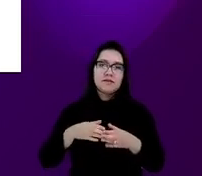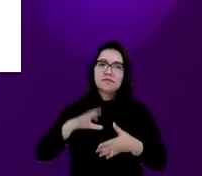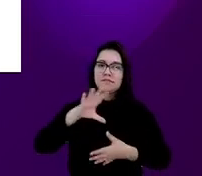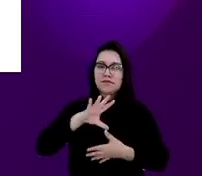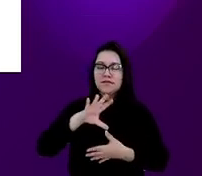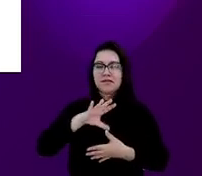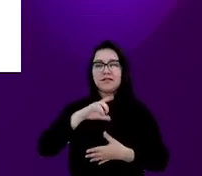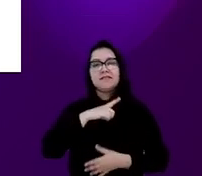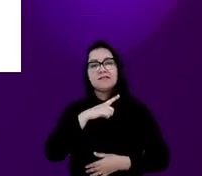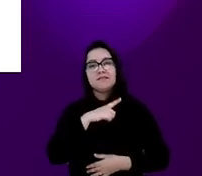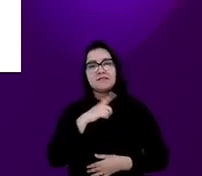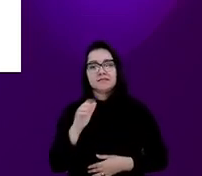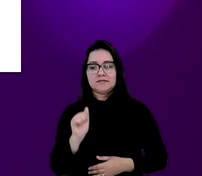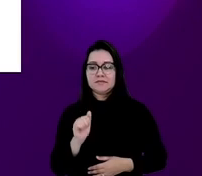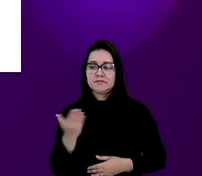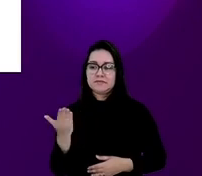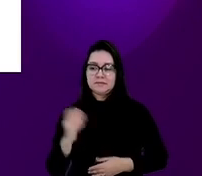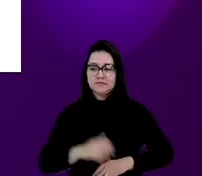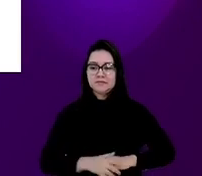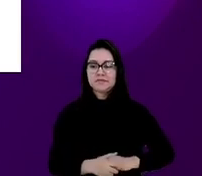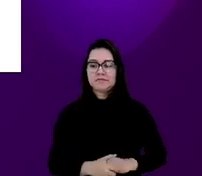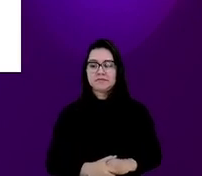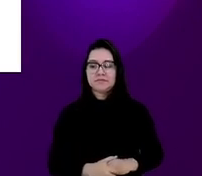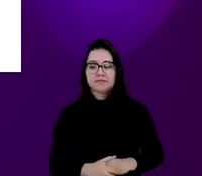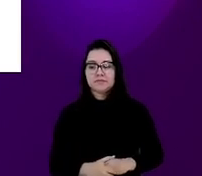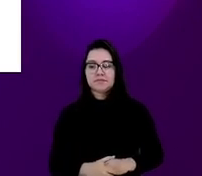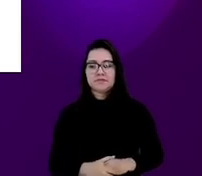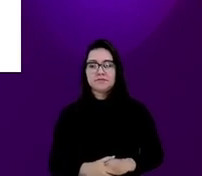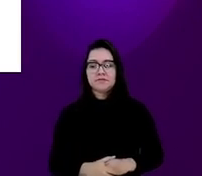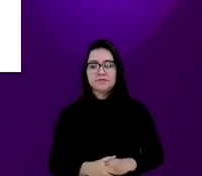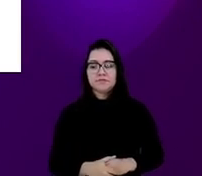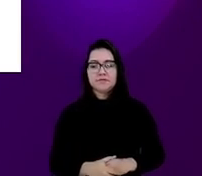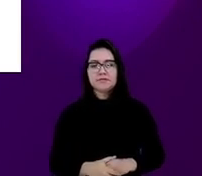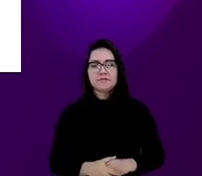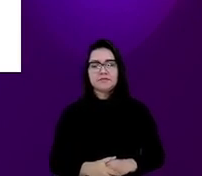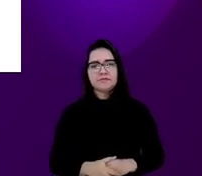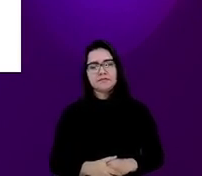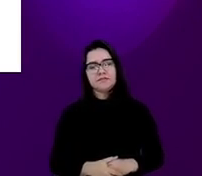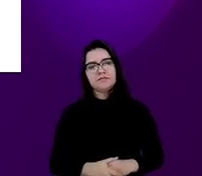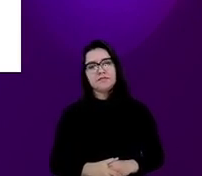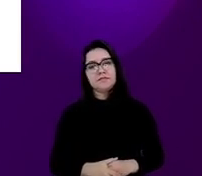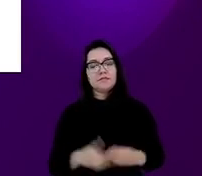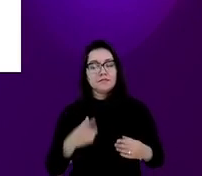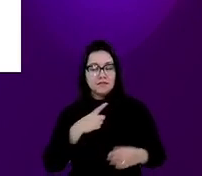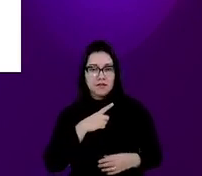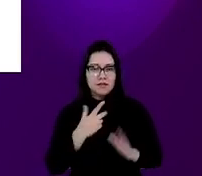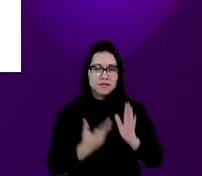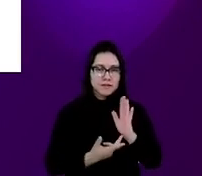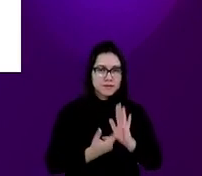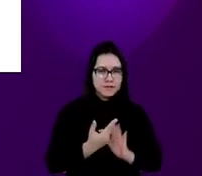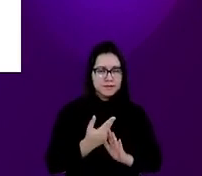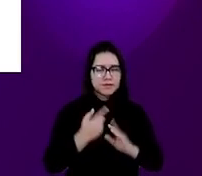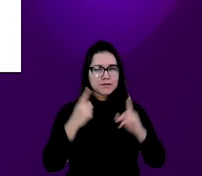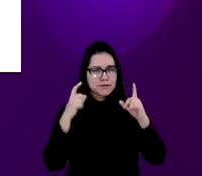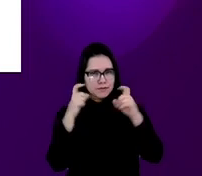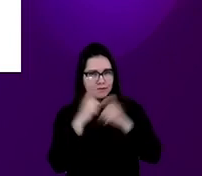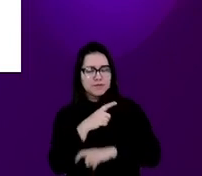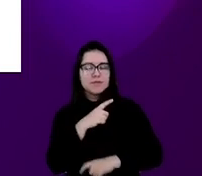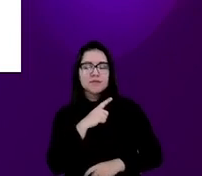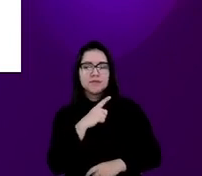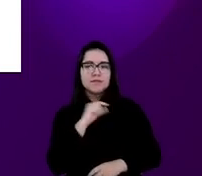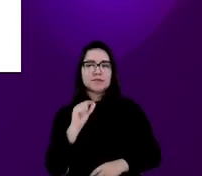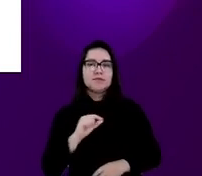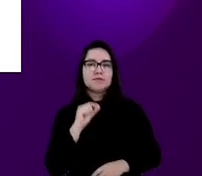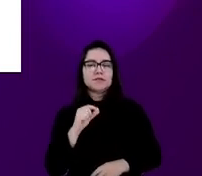Board of Surgery, e ter um certificado para cirurgias complexas. Isso, quando a